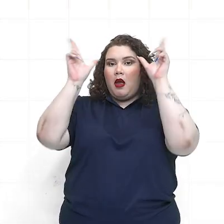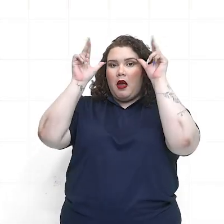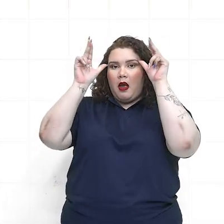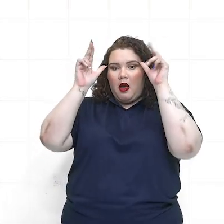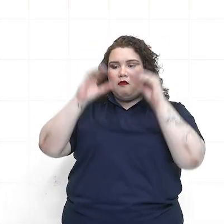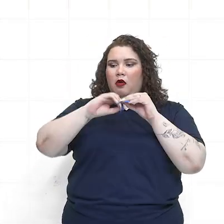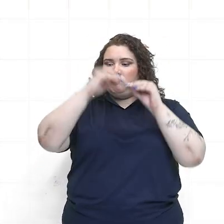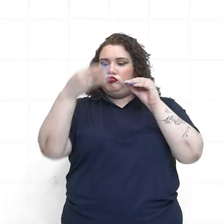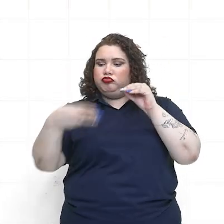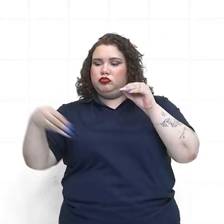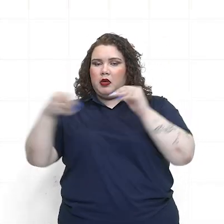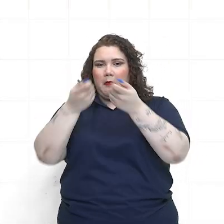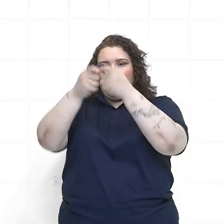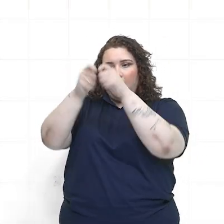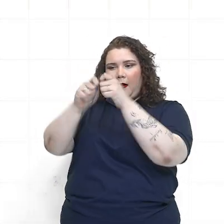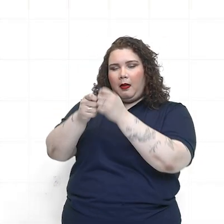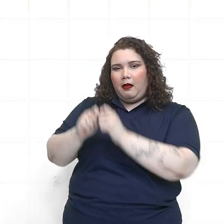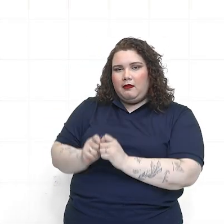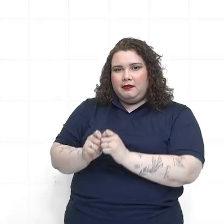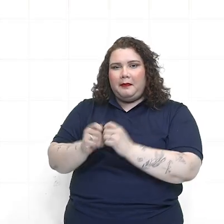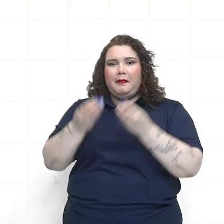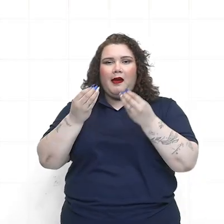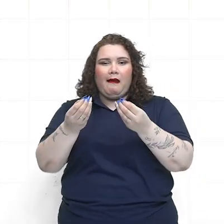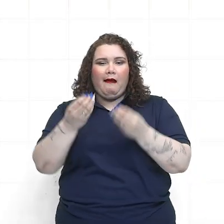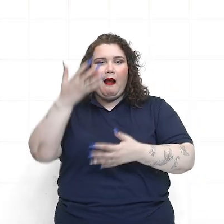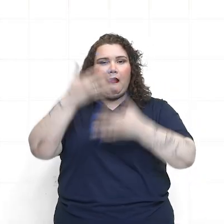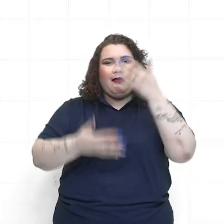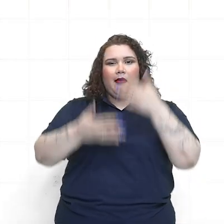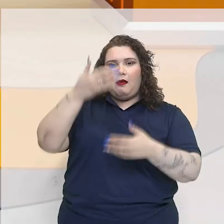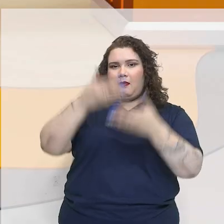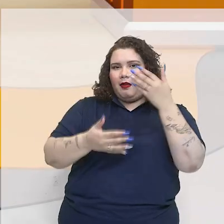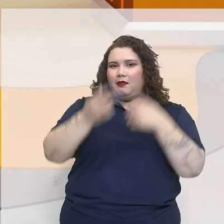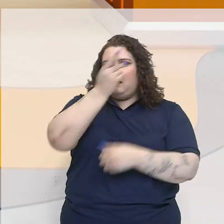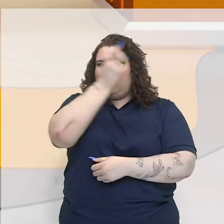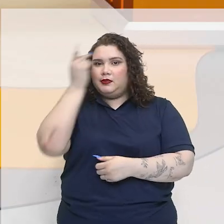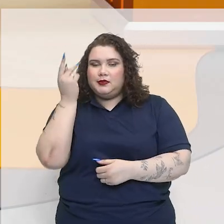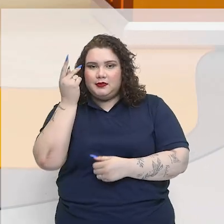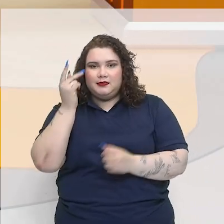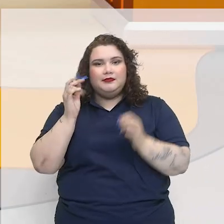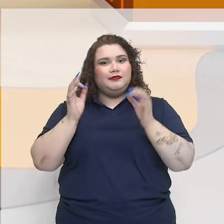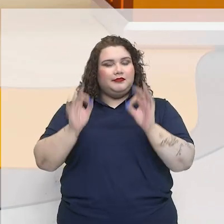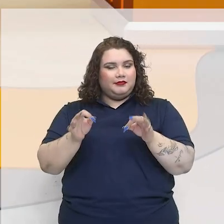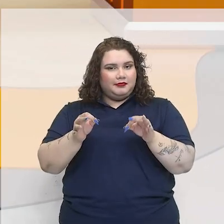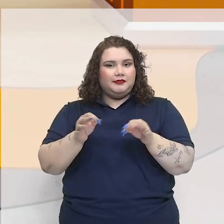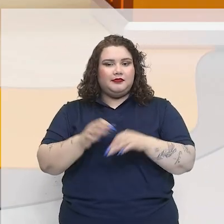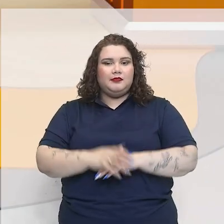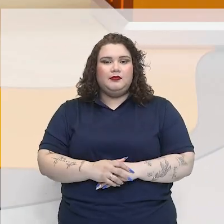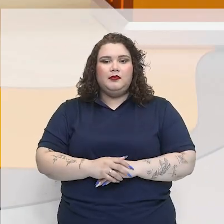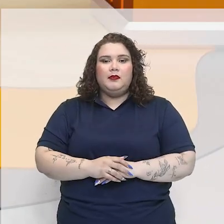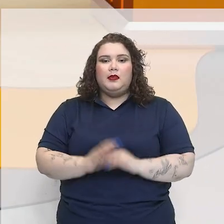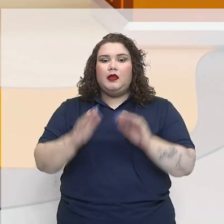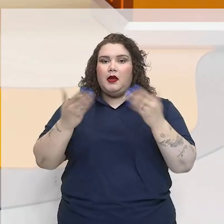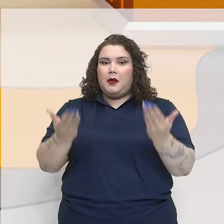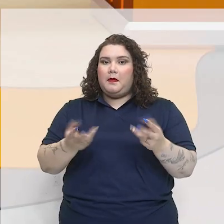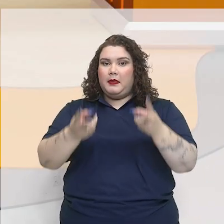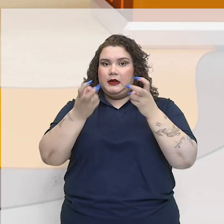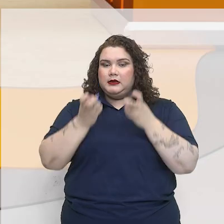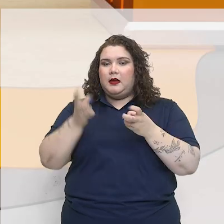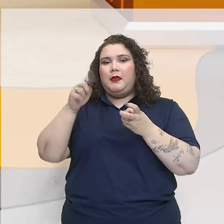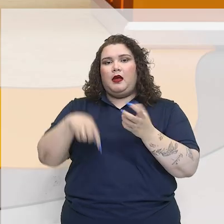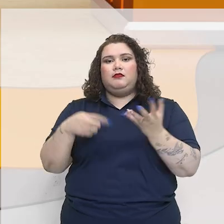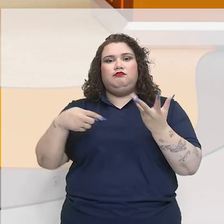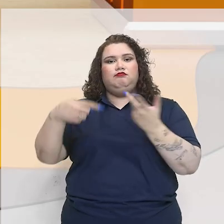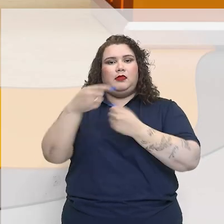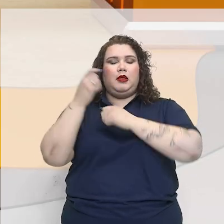para confundir, então, aí as pessoas. Então, né, nós temos aí essas lendas. E